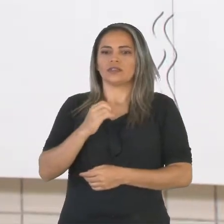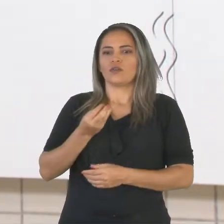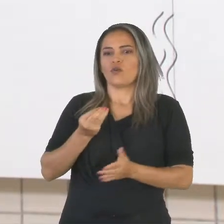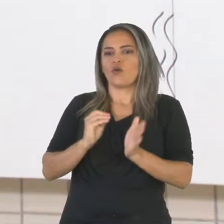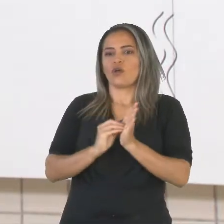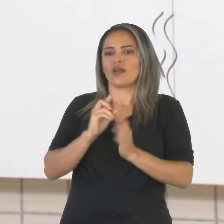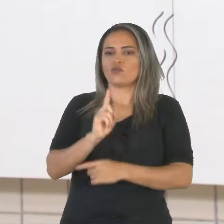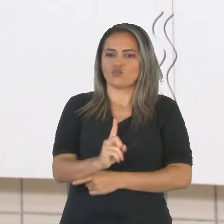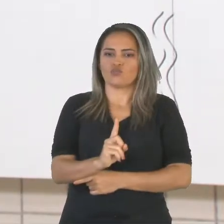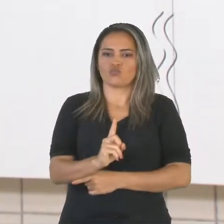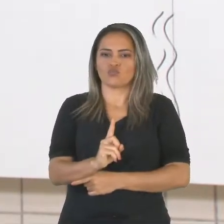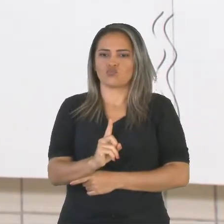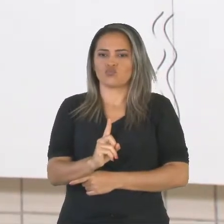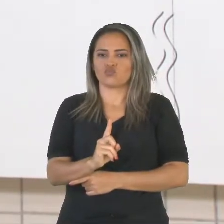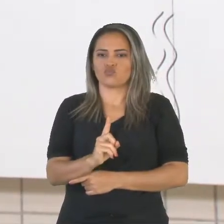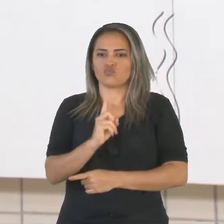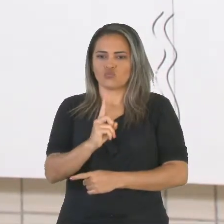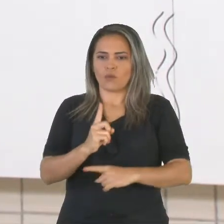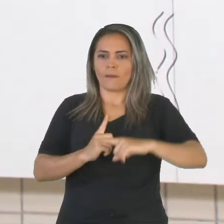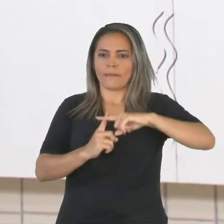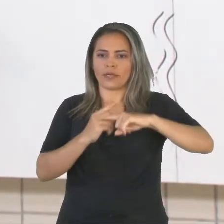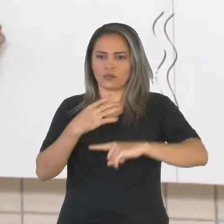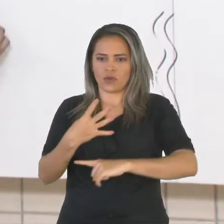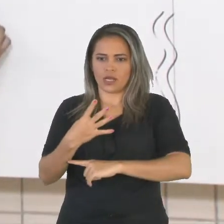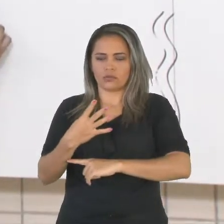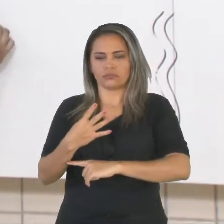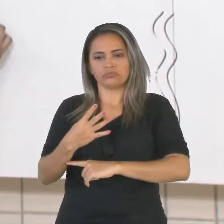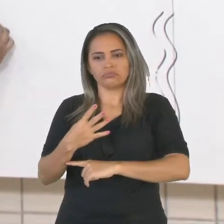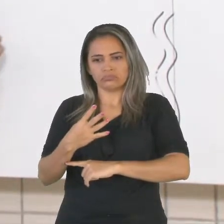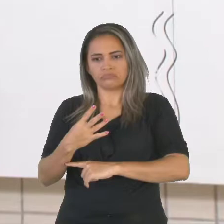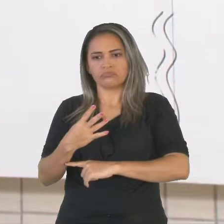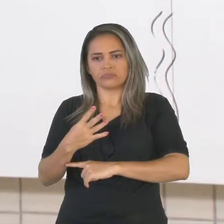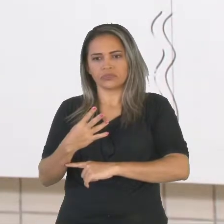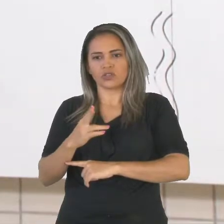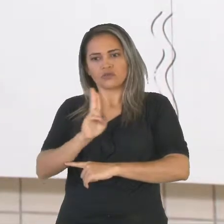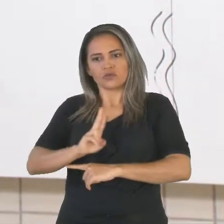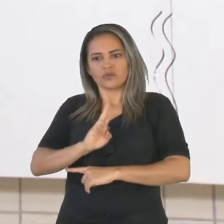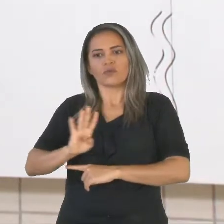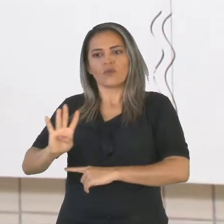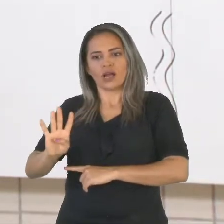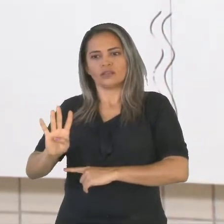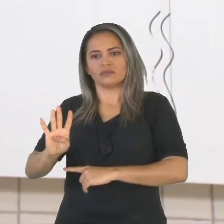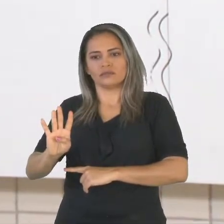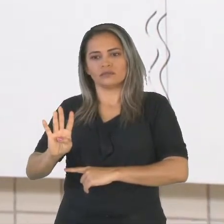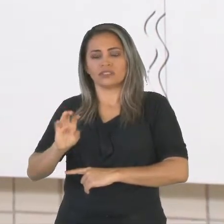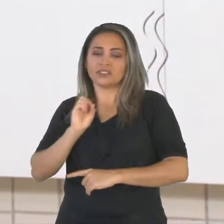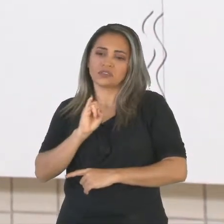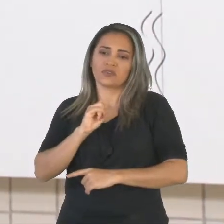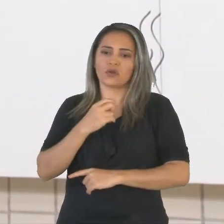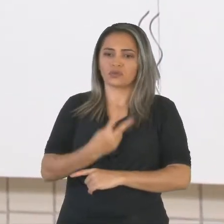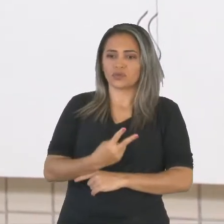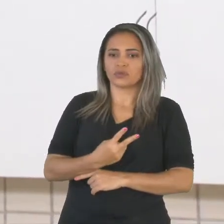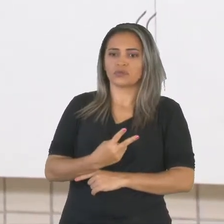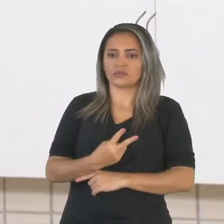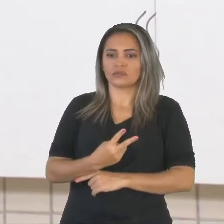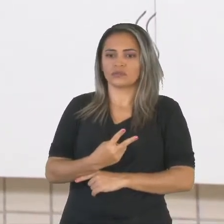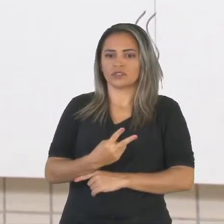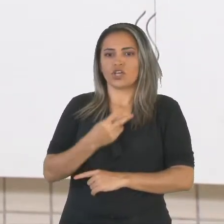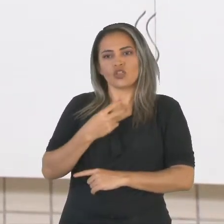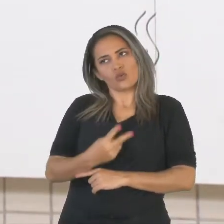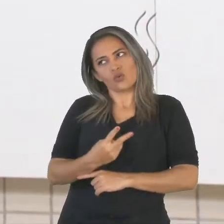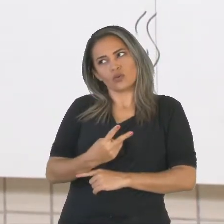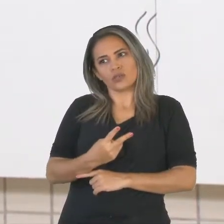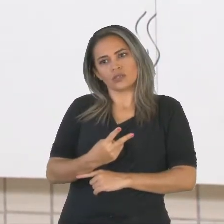1, 1 mais 4, eu vou ter 5, então eu tenho que usar o 4. Se eu colocar o 2,